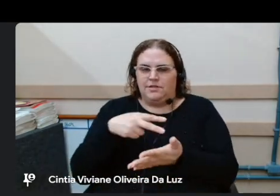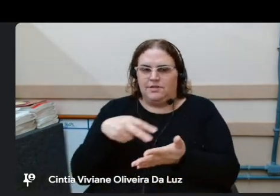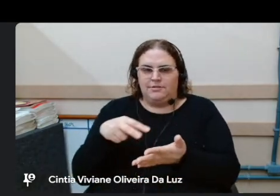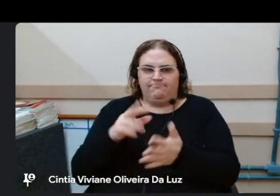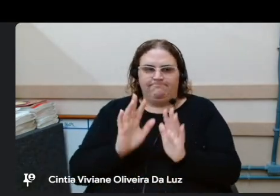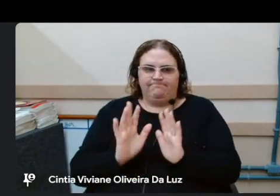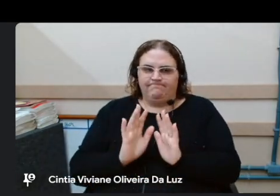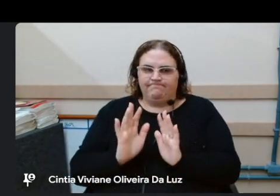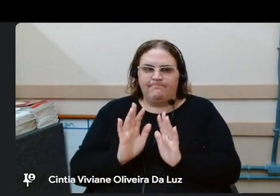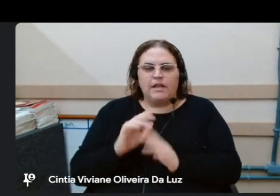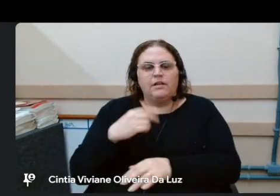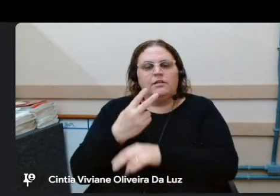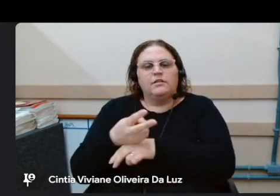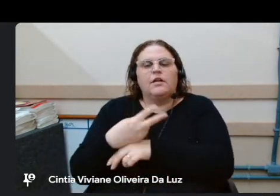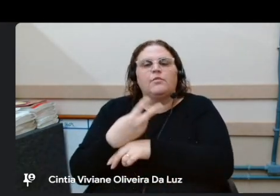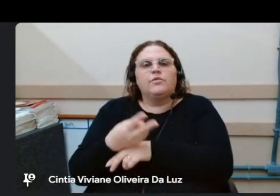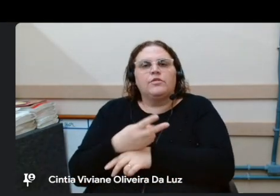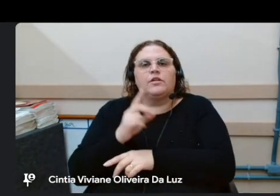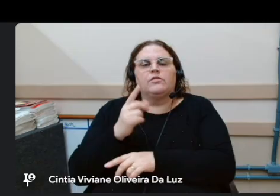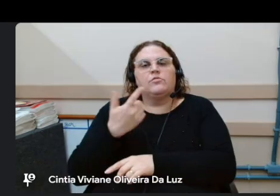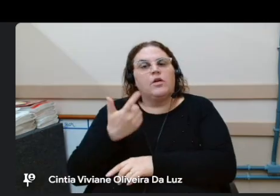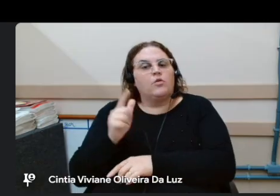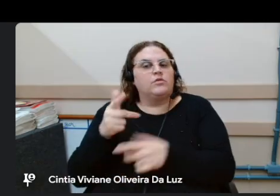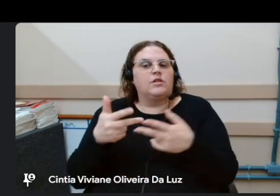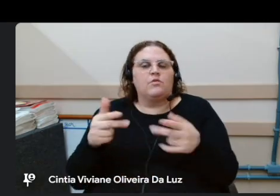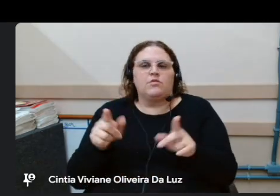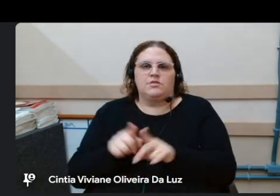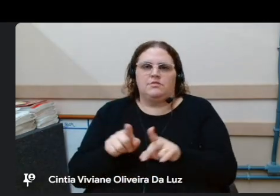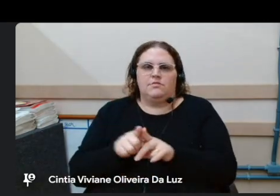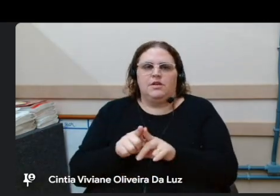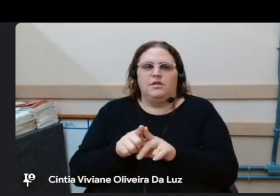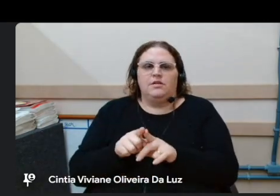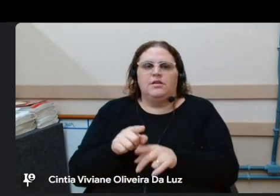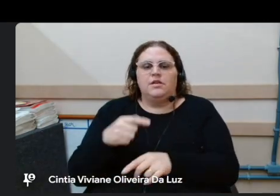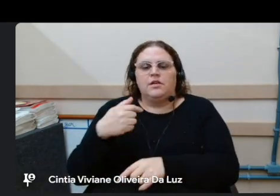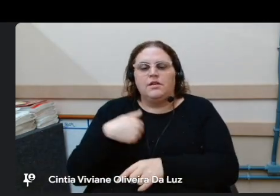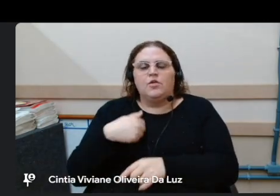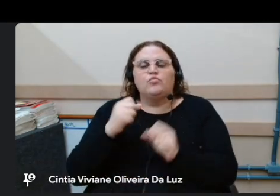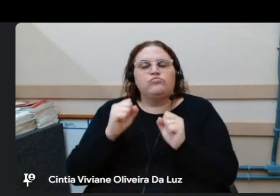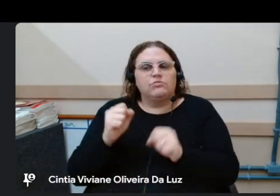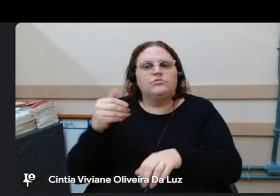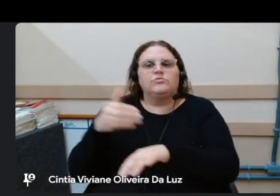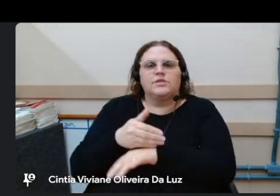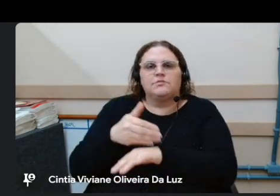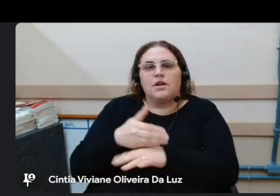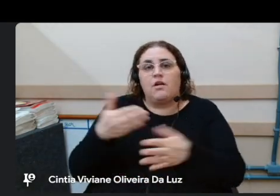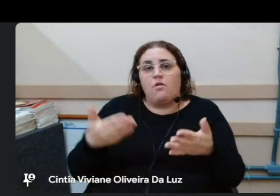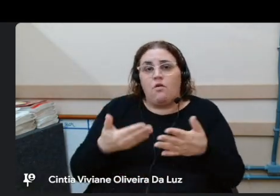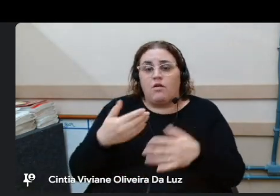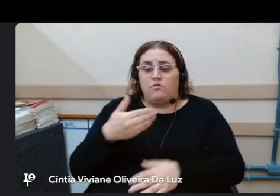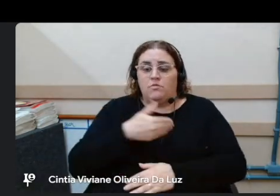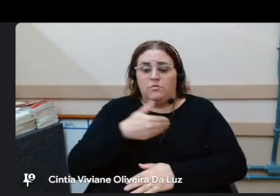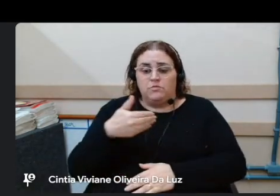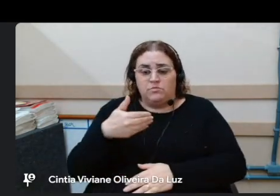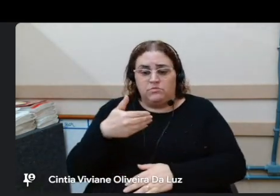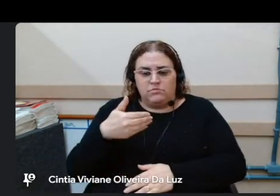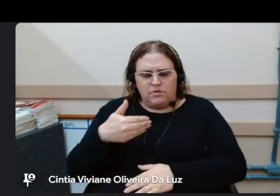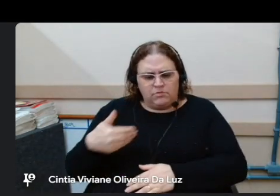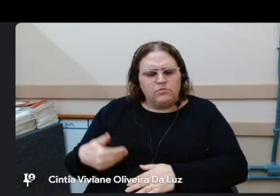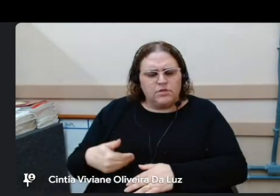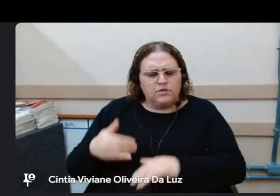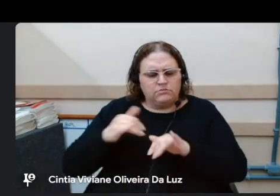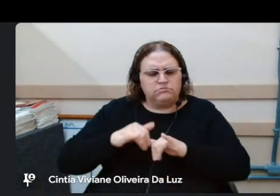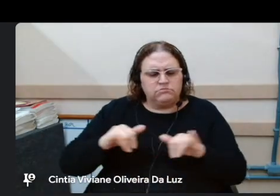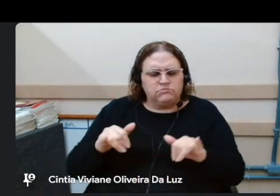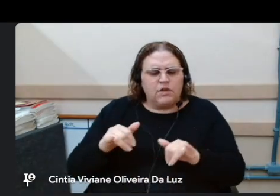um profissional da dança ele tá procurando alguma outra coisa Inclusive eu pude participar agora de uma